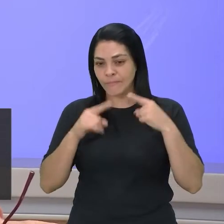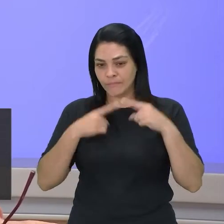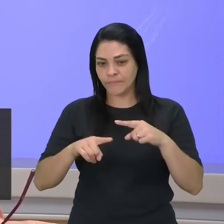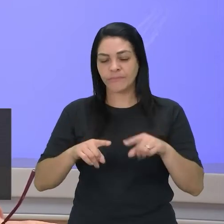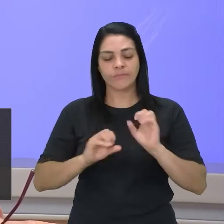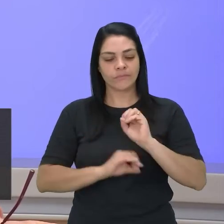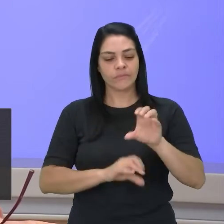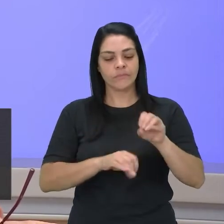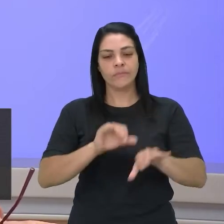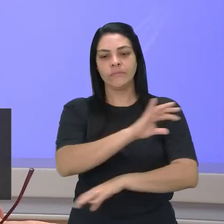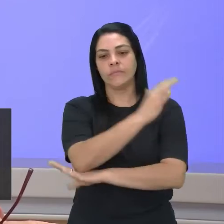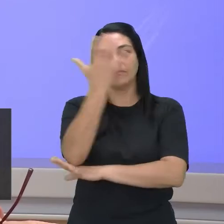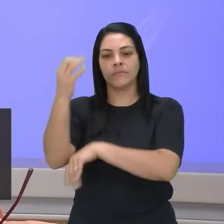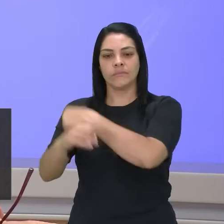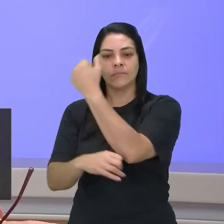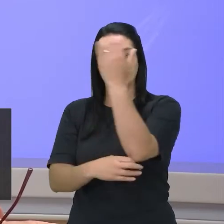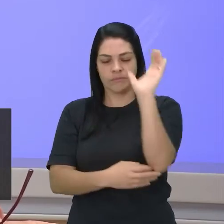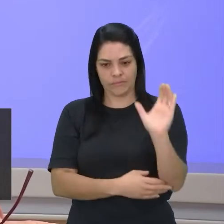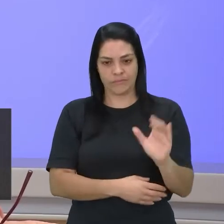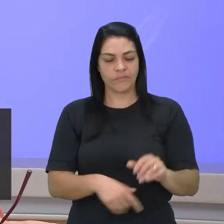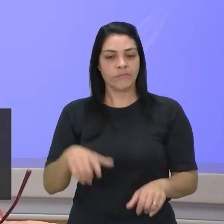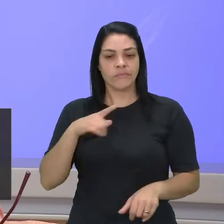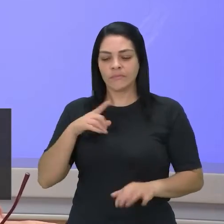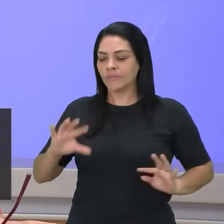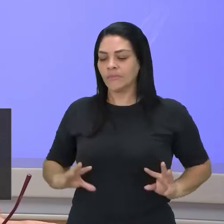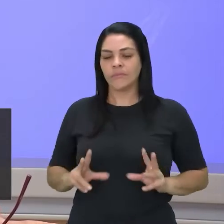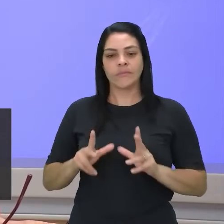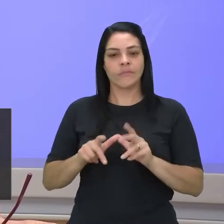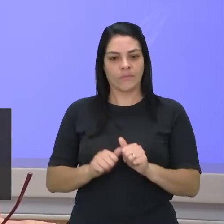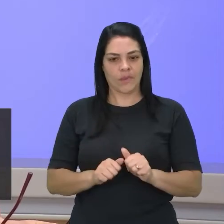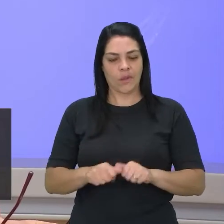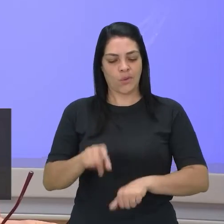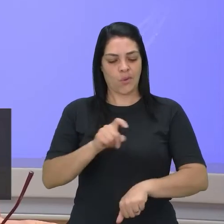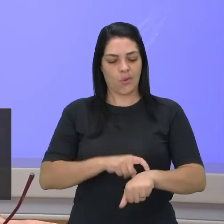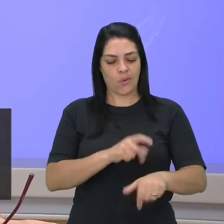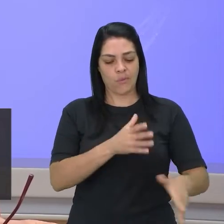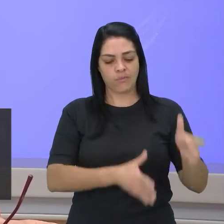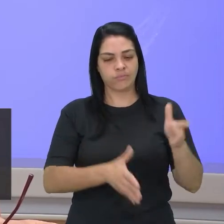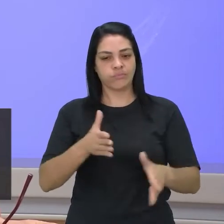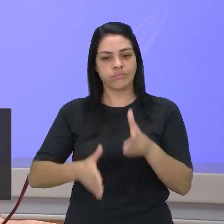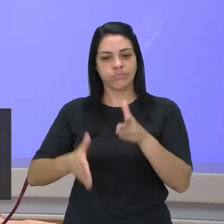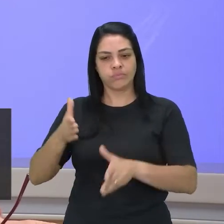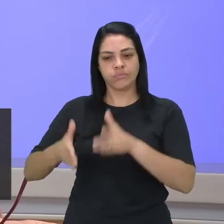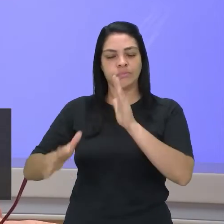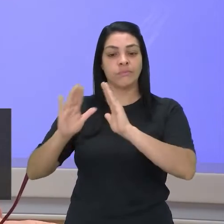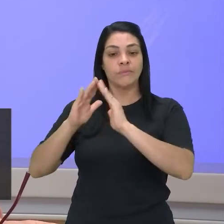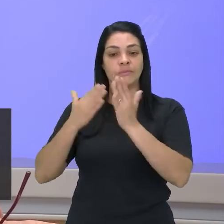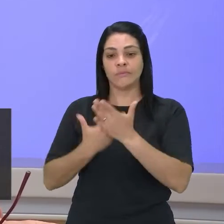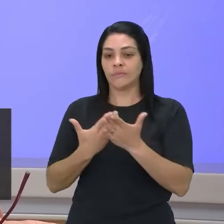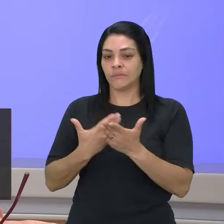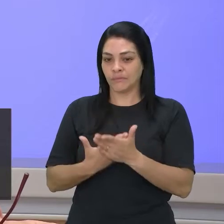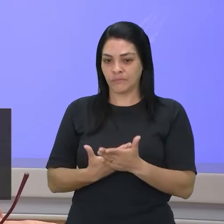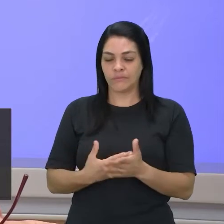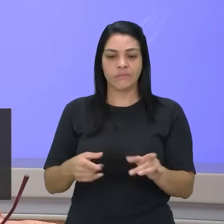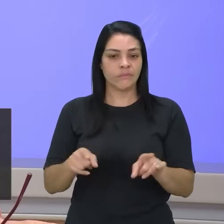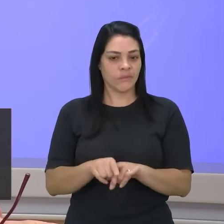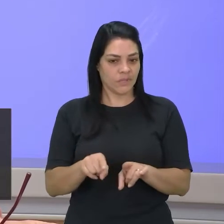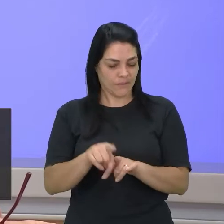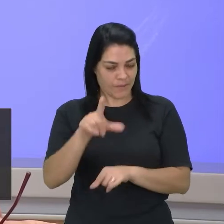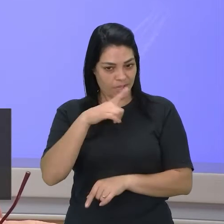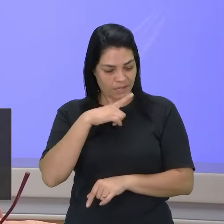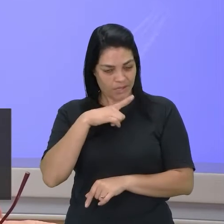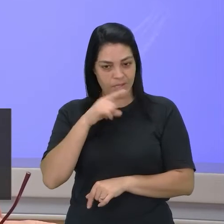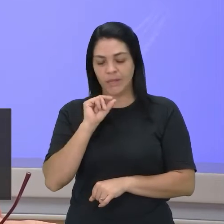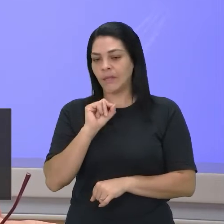seja incorporada de fato em todos os momentos da escola, e que ela